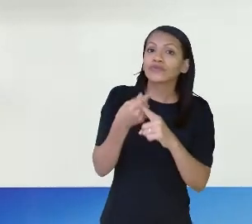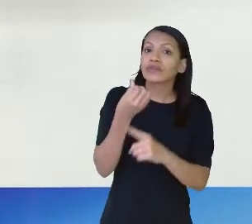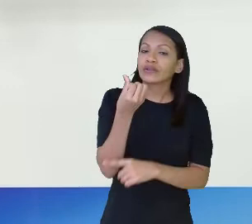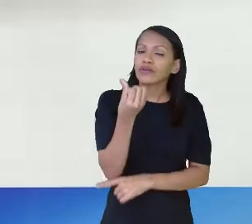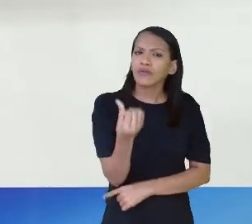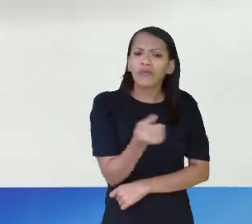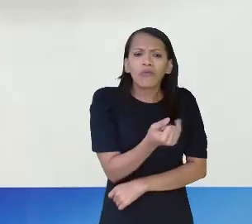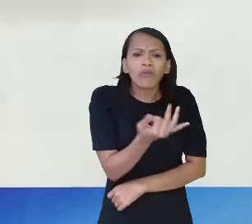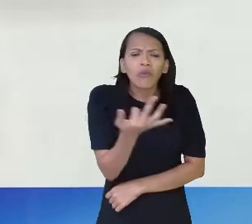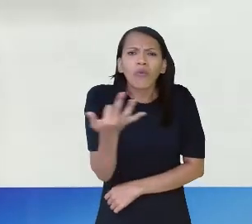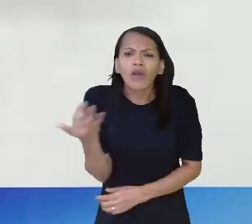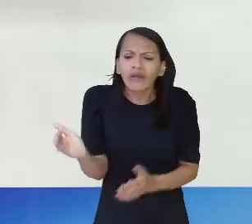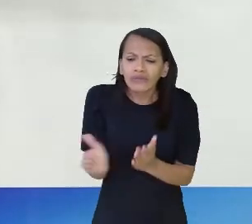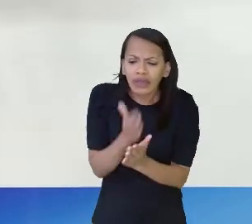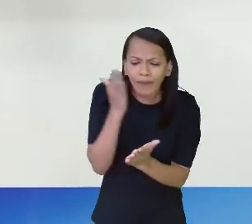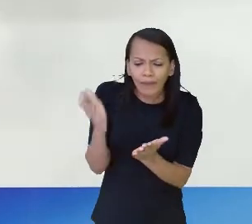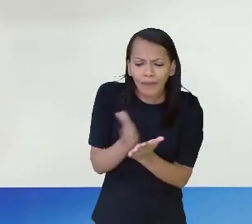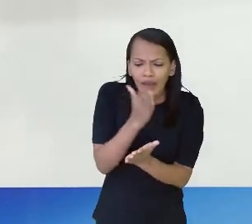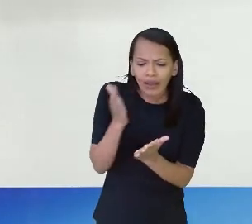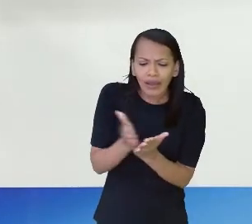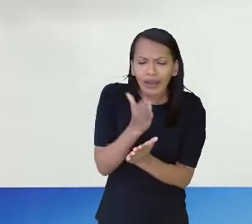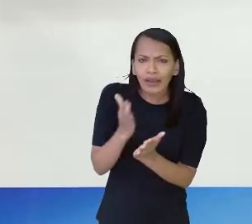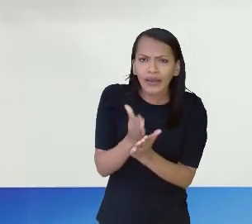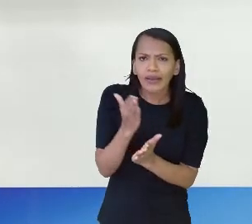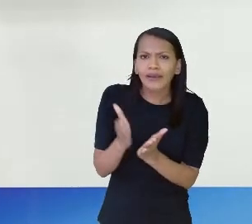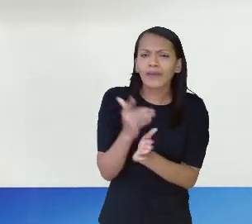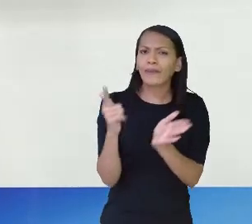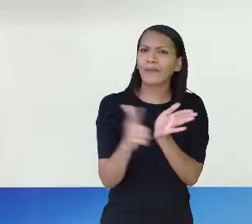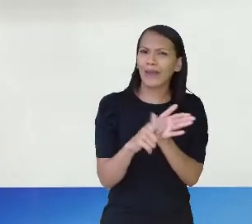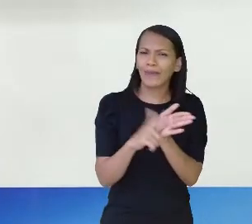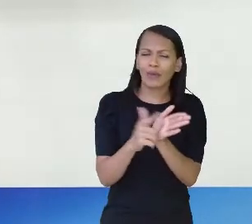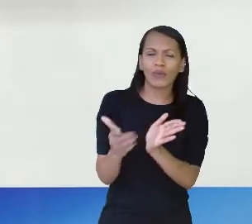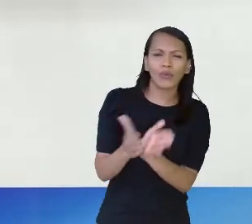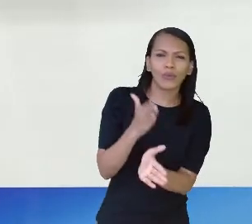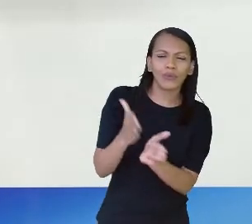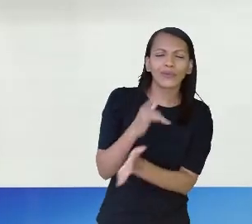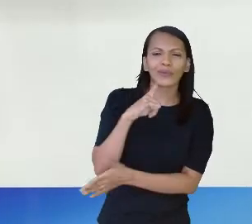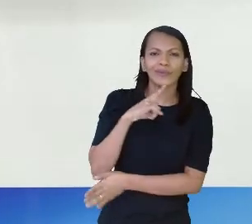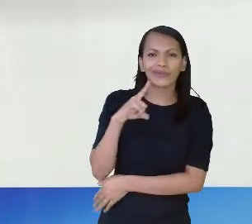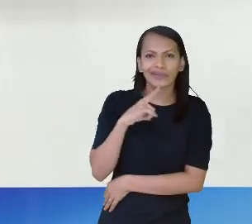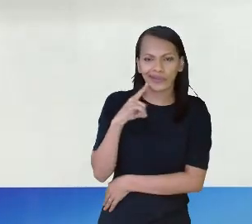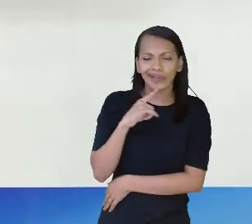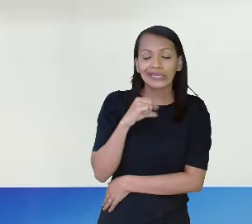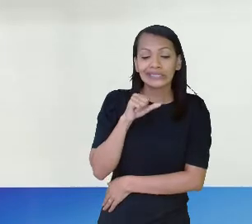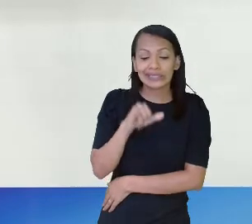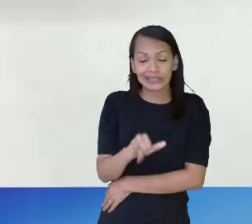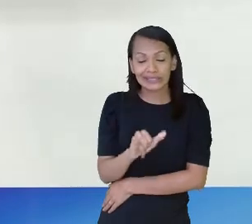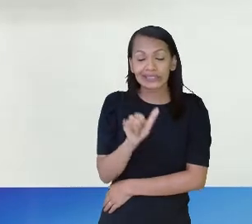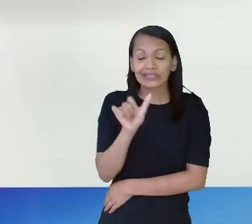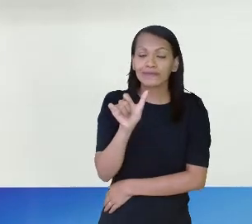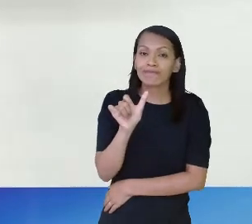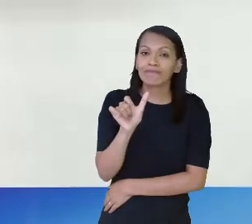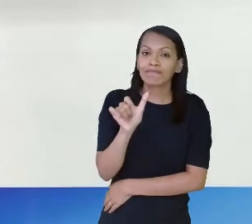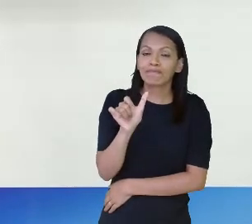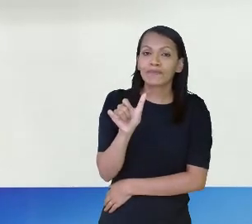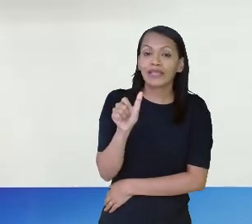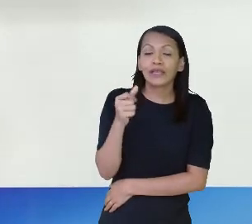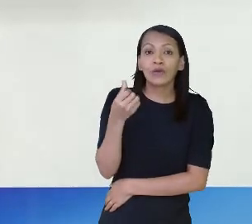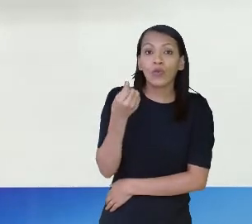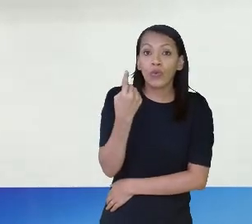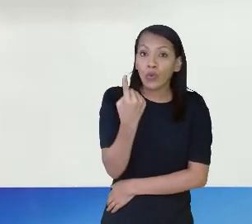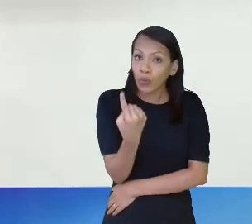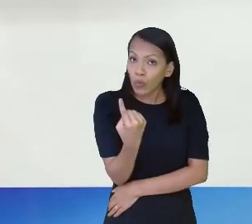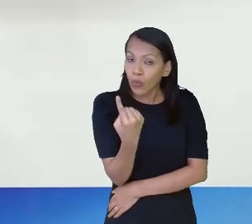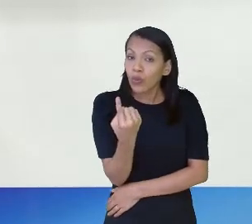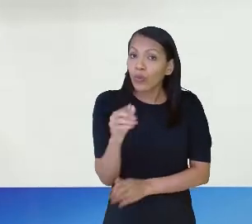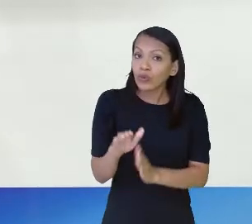eu tenho em 6 livros. Se cada livro possuir 350 páginas, tá? Eu estou